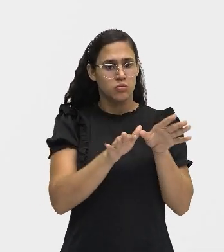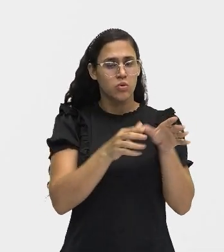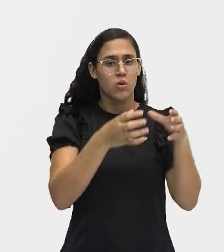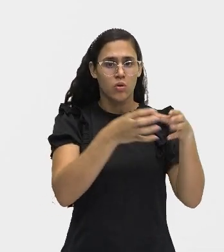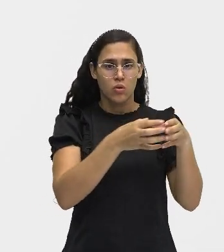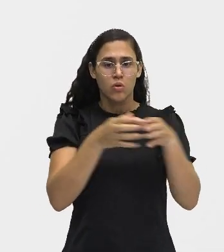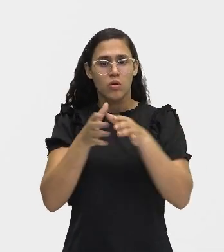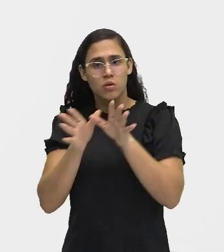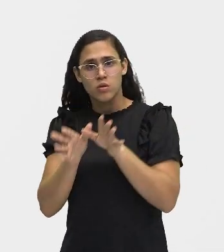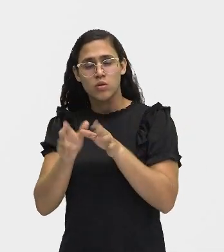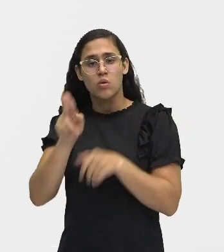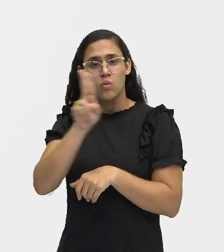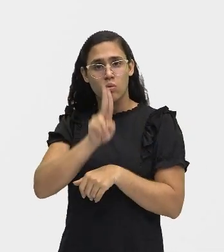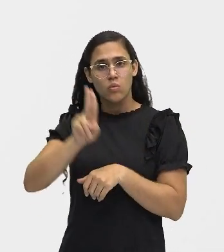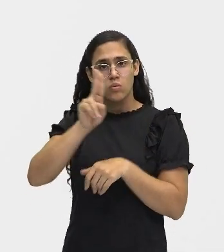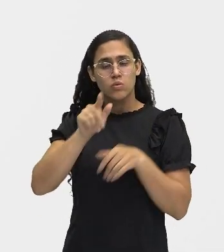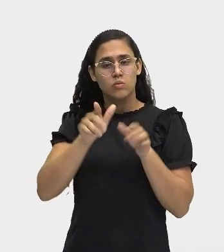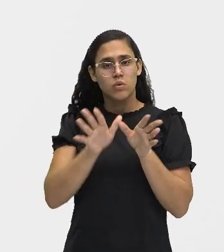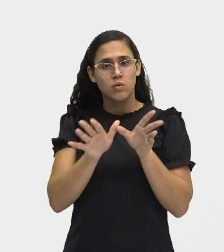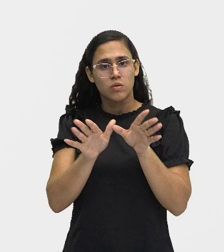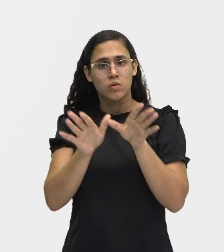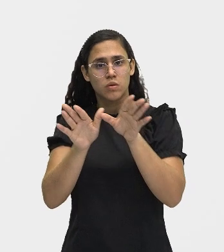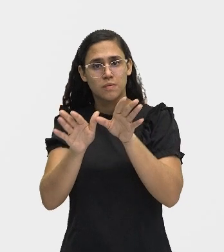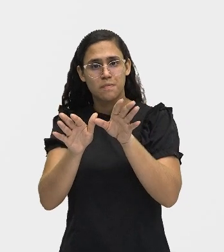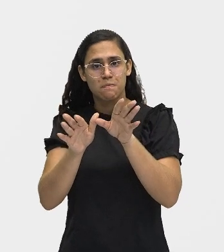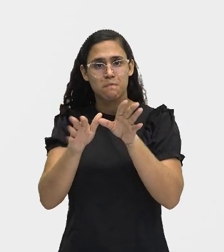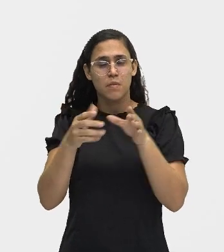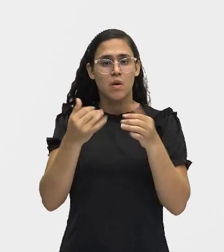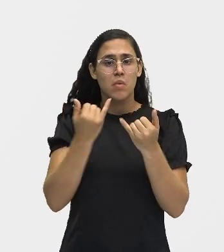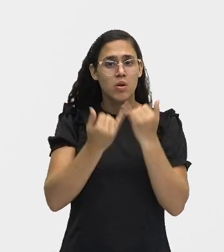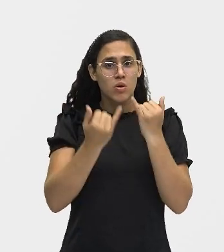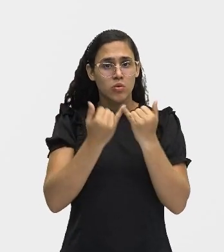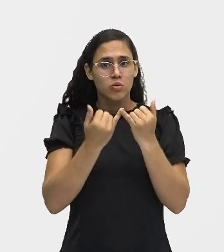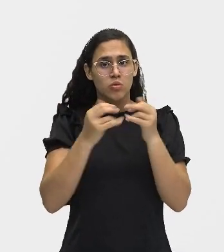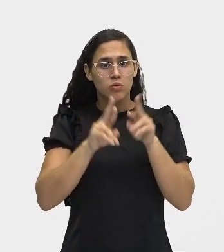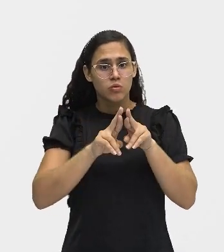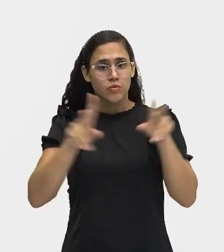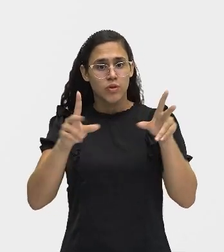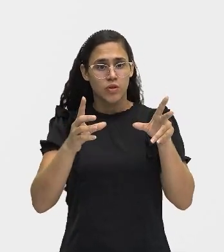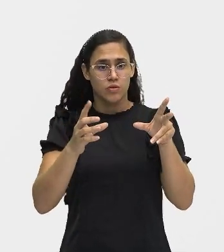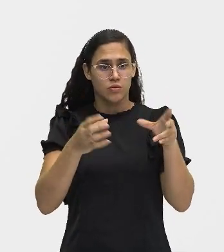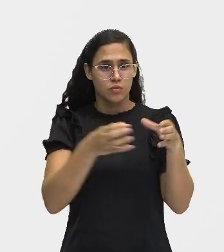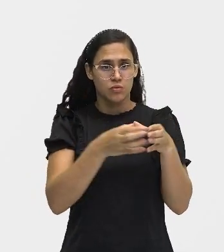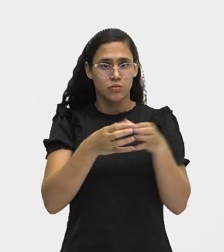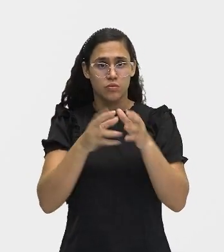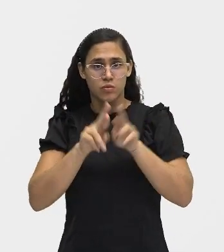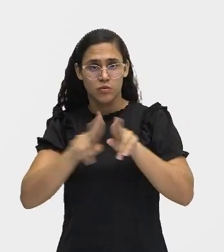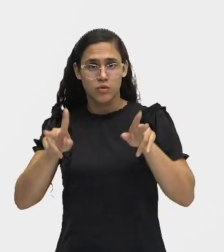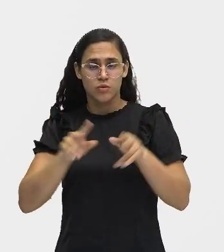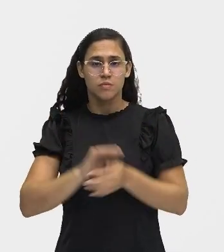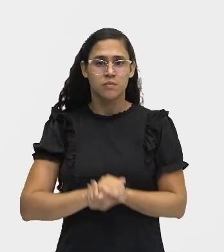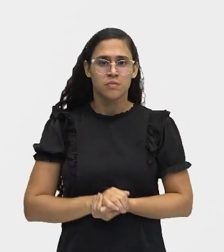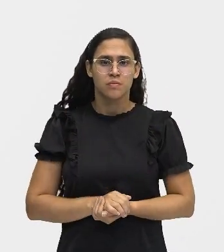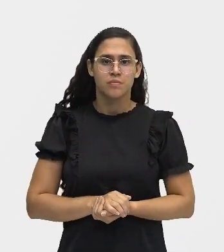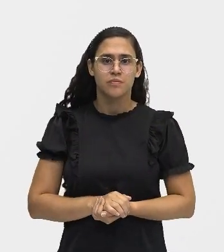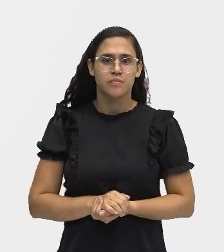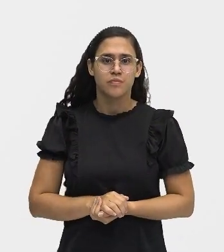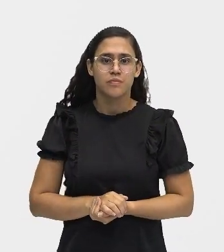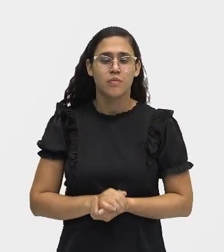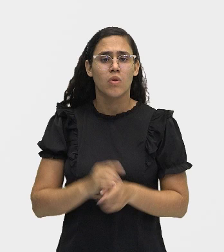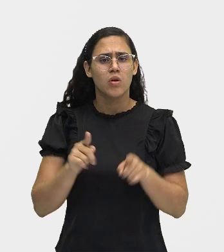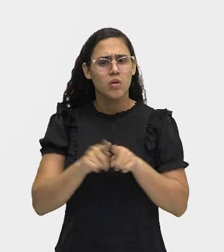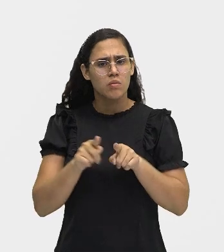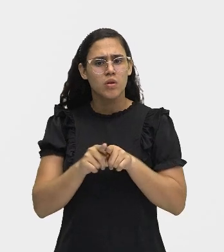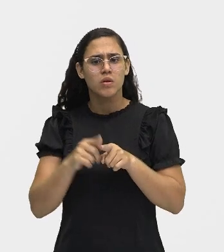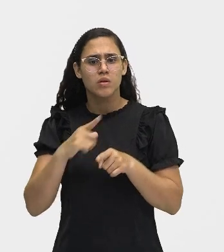para voar, mas embriologicamente elas têm a origem diferente, tá? E aí a gente tem outras